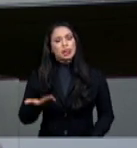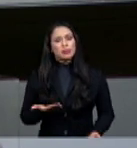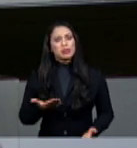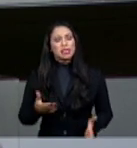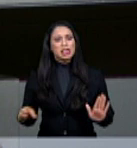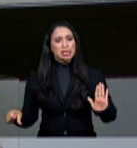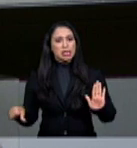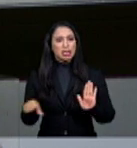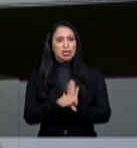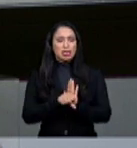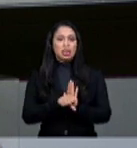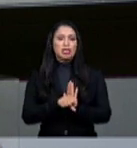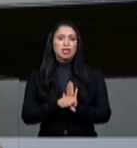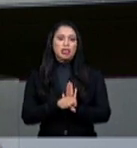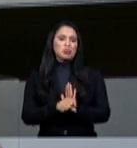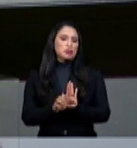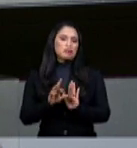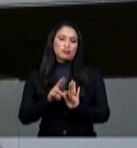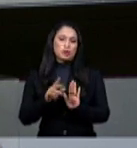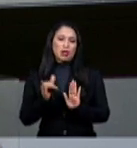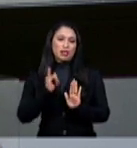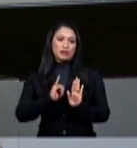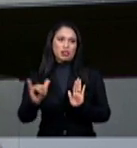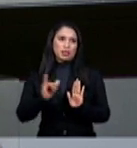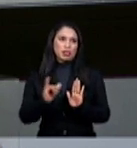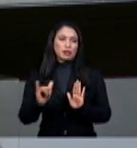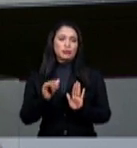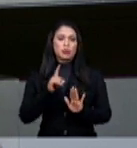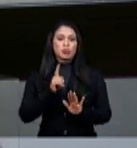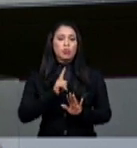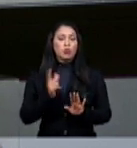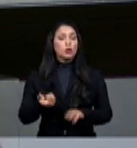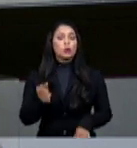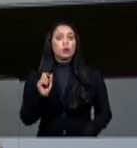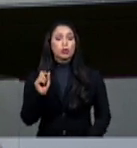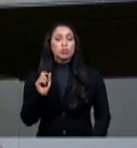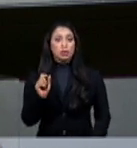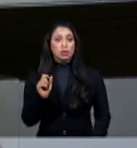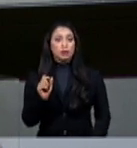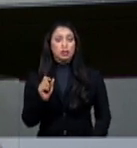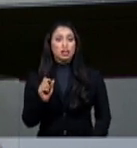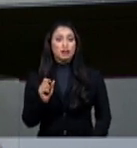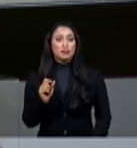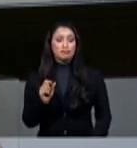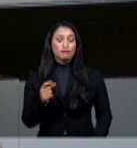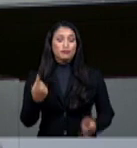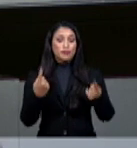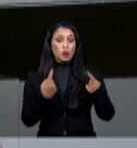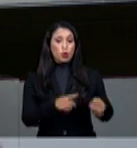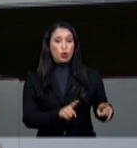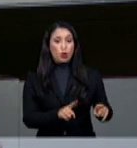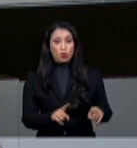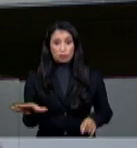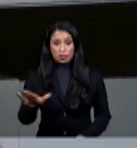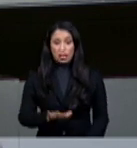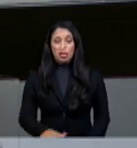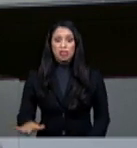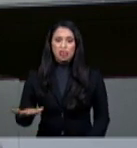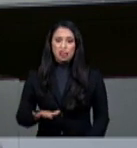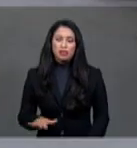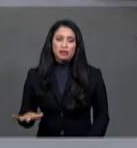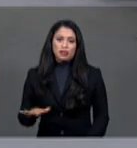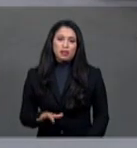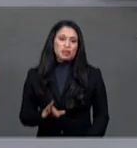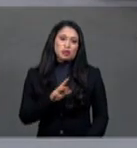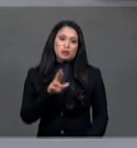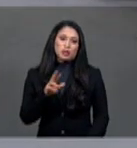é subnotificado, especialmente no que se refere à violência contra a infância. É muito